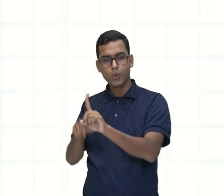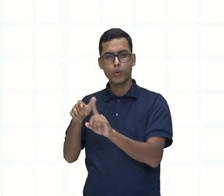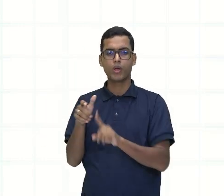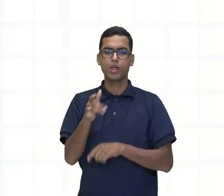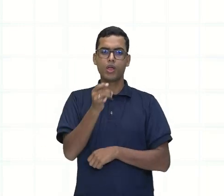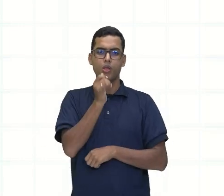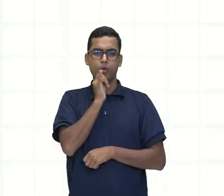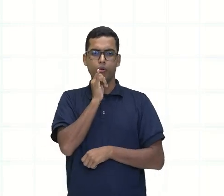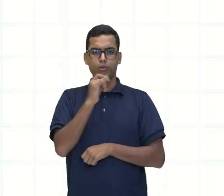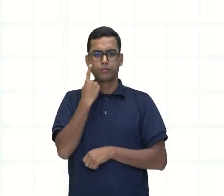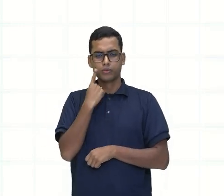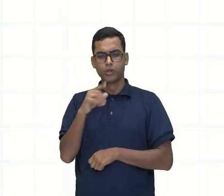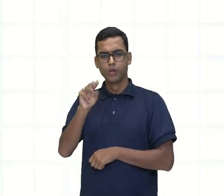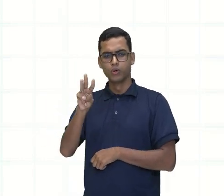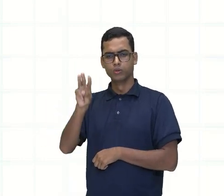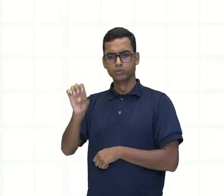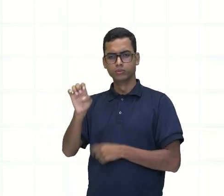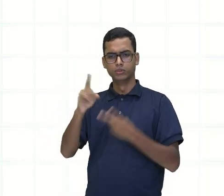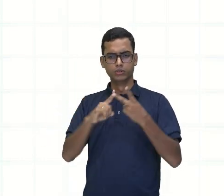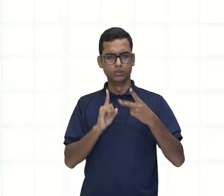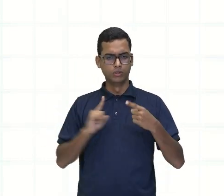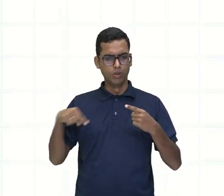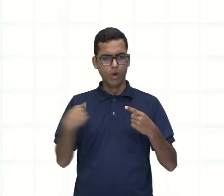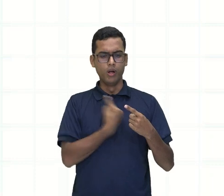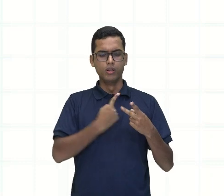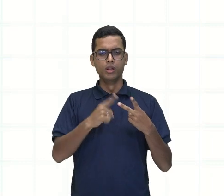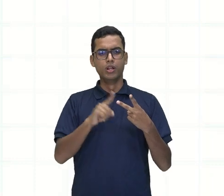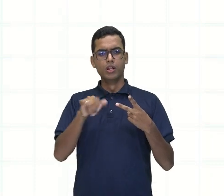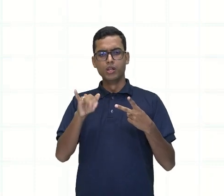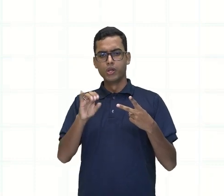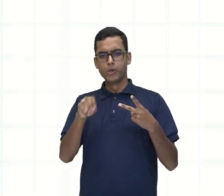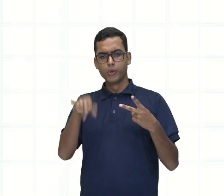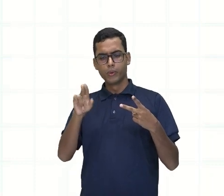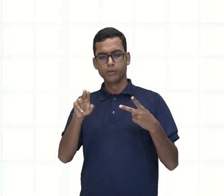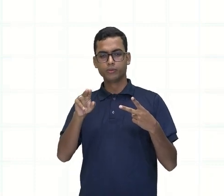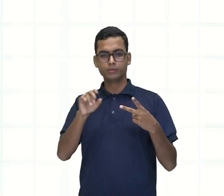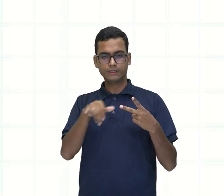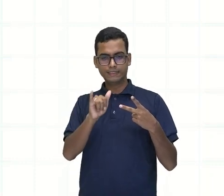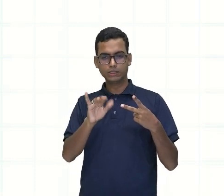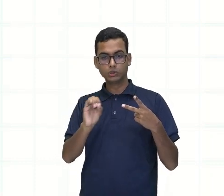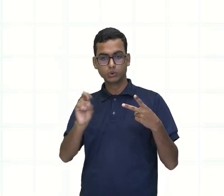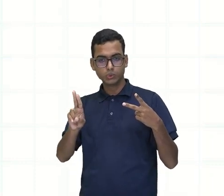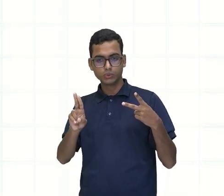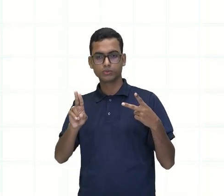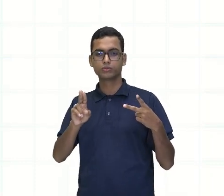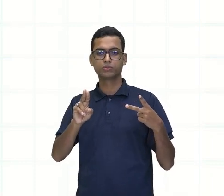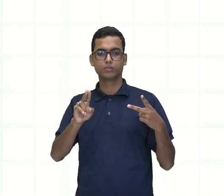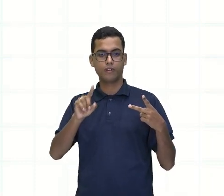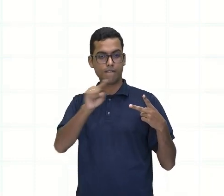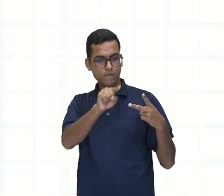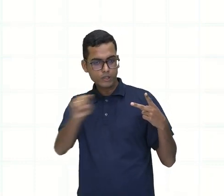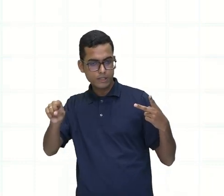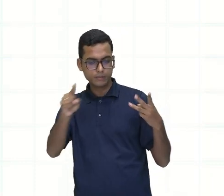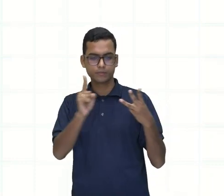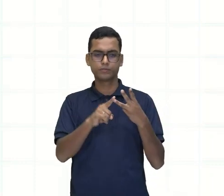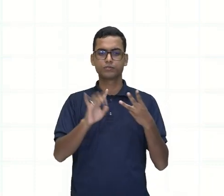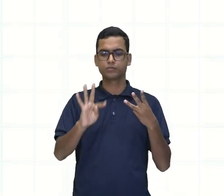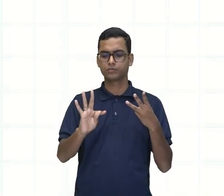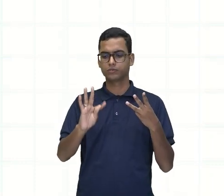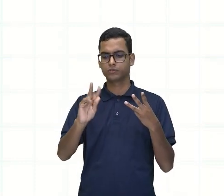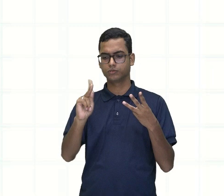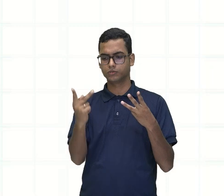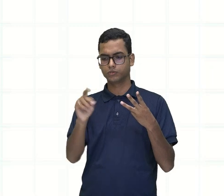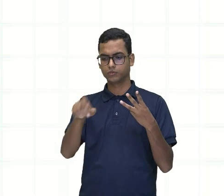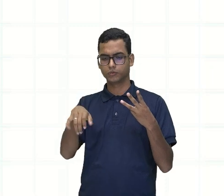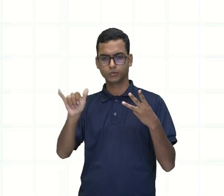você ou vocês, no caso é plural, né? Então é vocês. E they, eles ou elas. Então, esses aqui têm